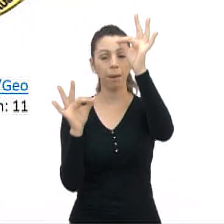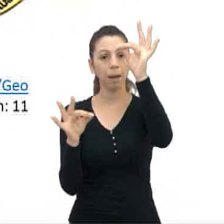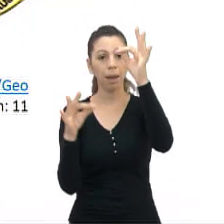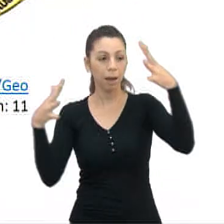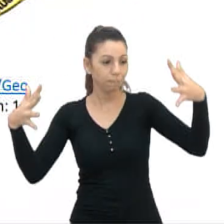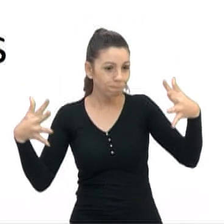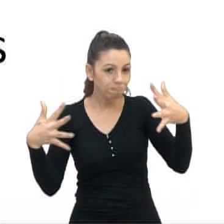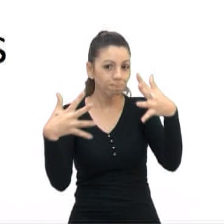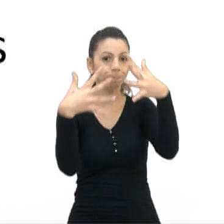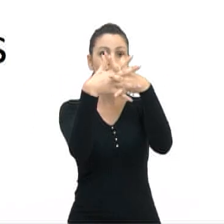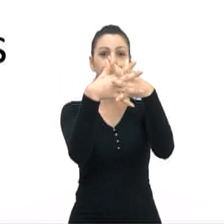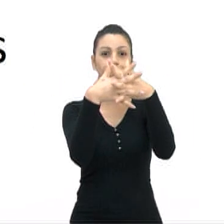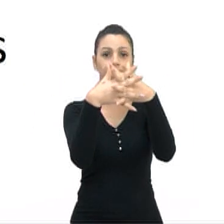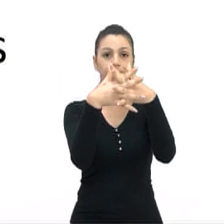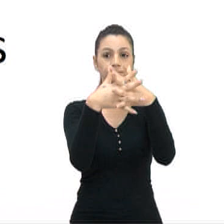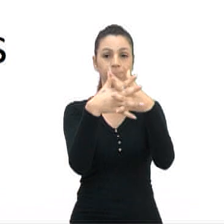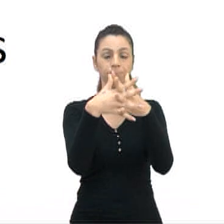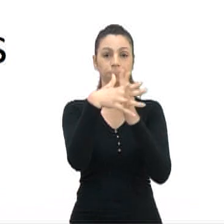quebra-cabeça.